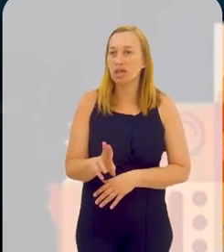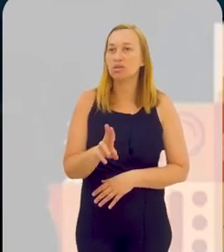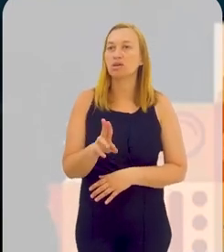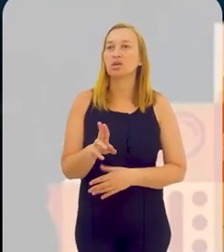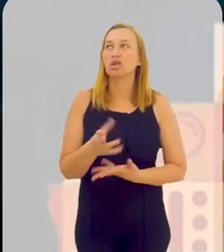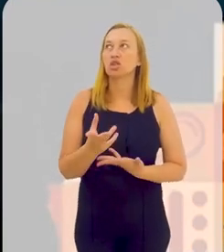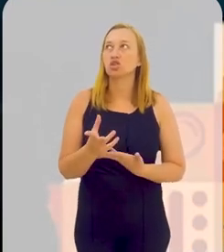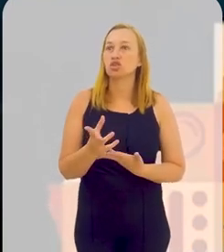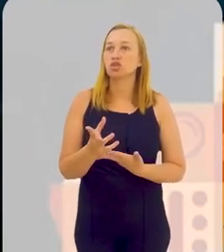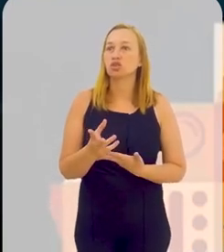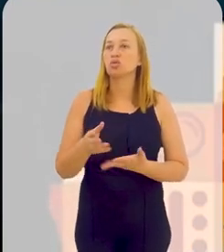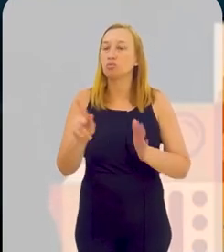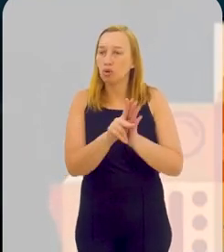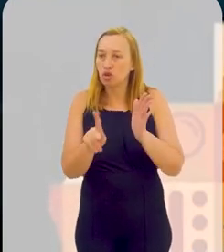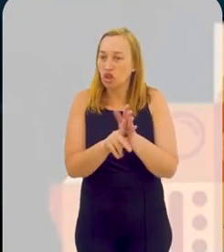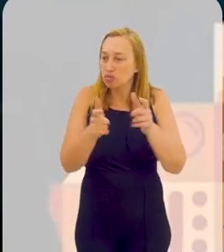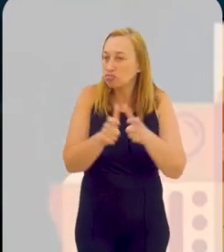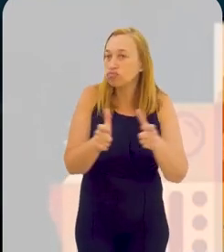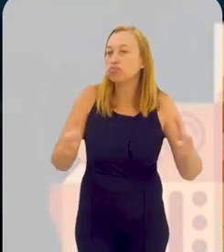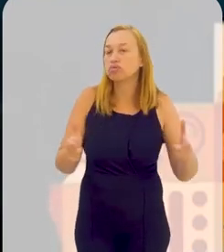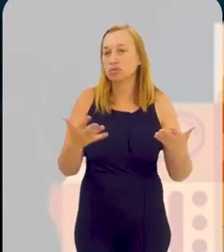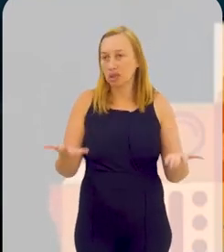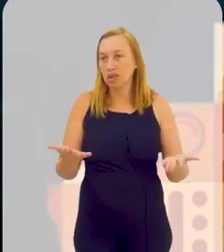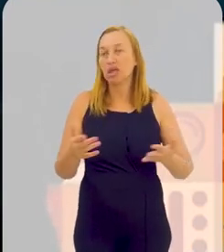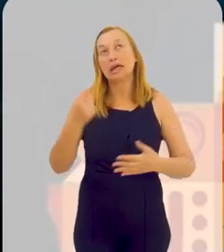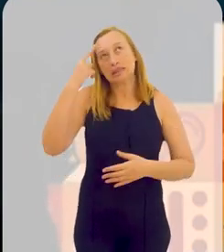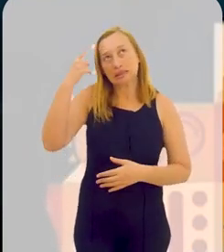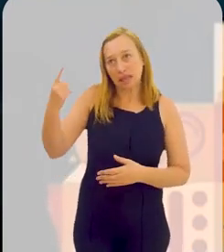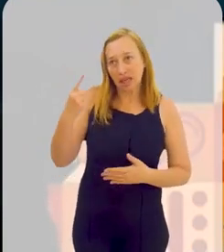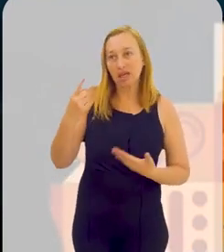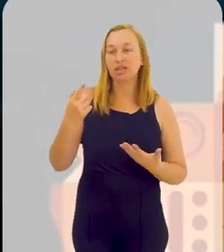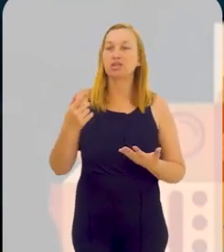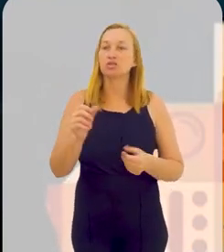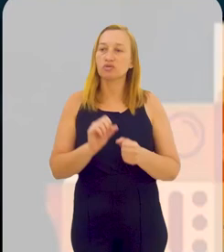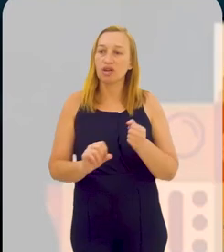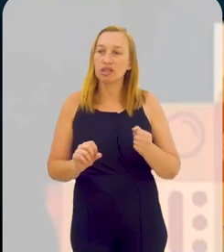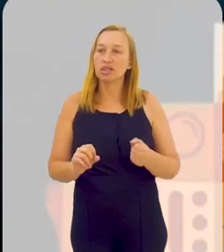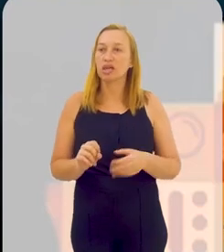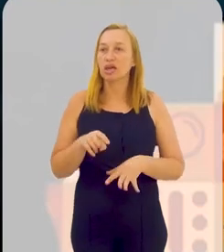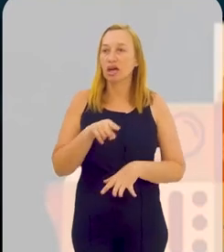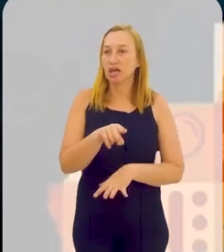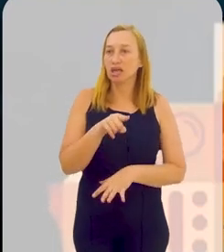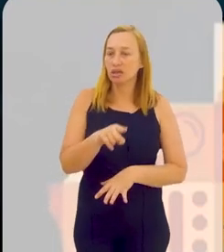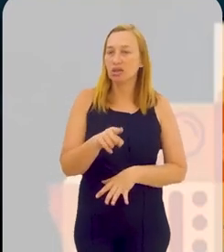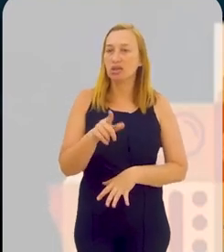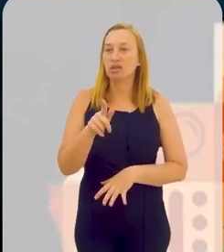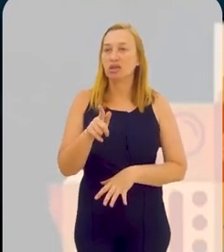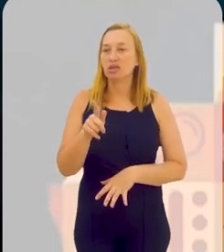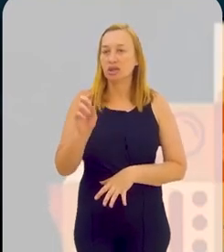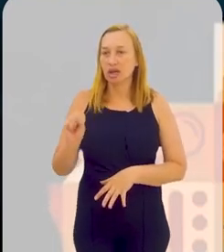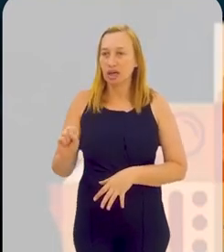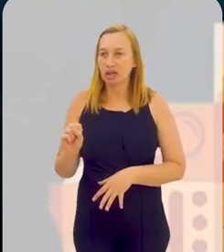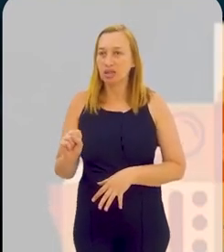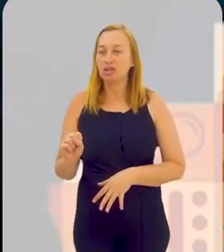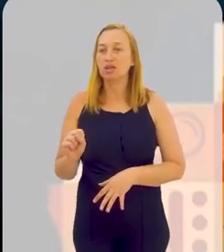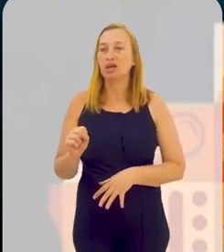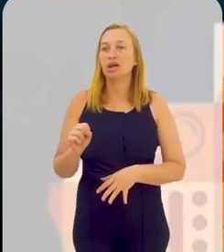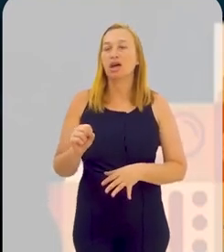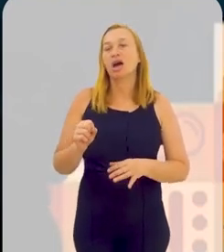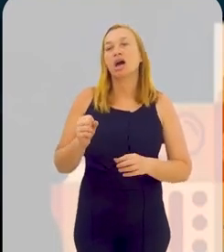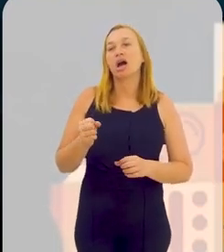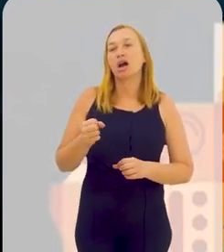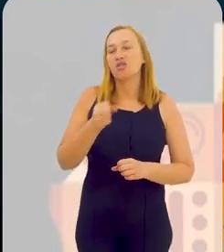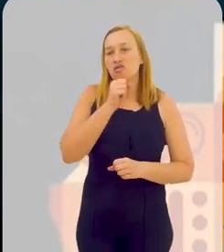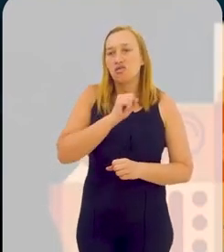esse aspecto de projeto âncora, né? Inclusive, há ideias, por exemplo, de se fazer ali no Gaslube, né, que é o